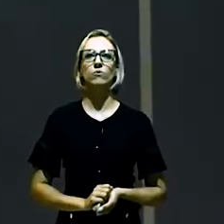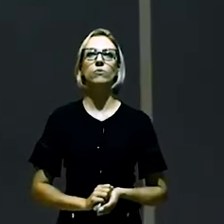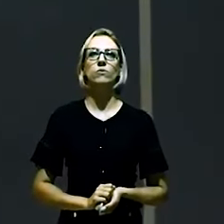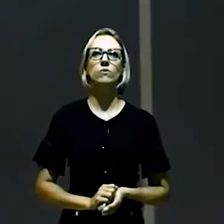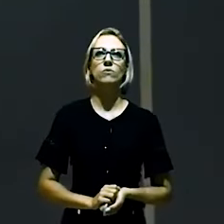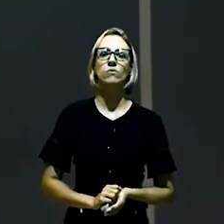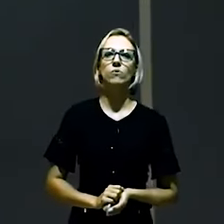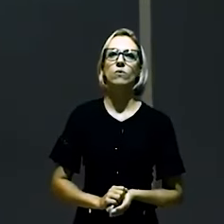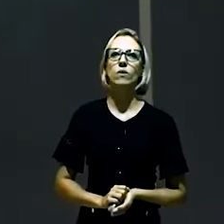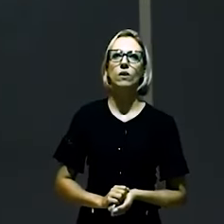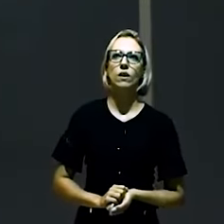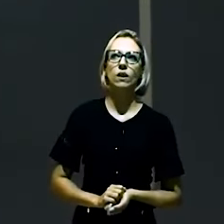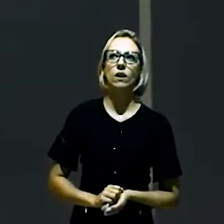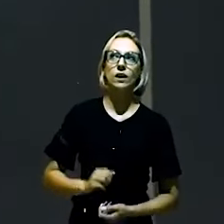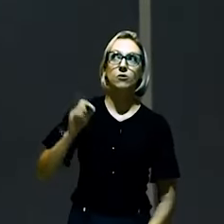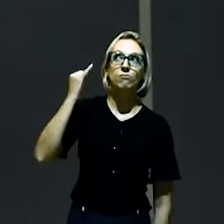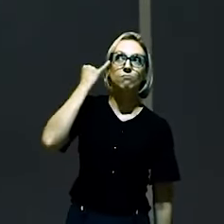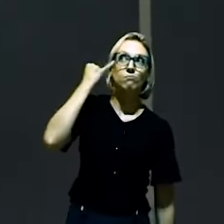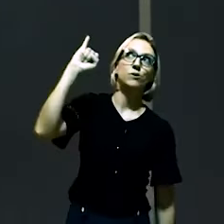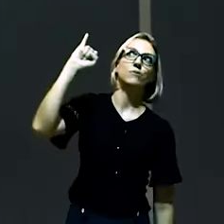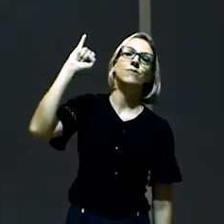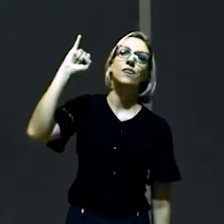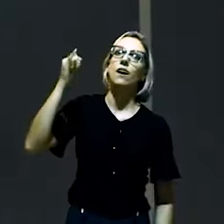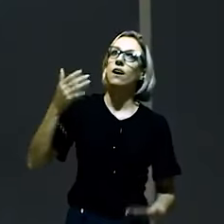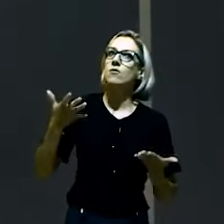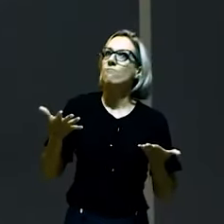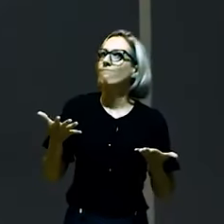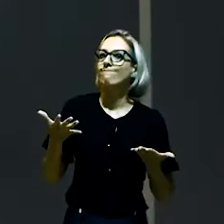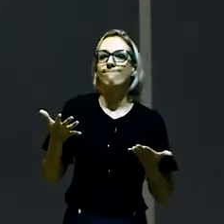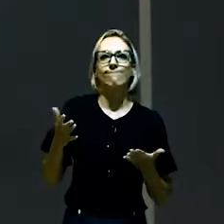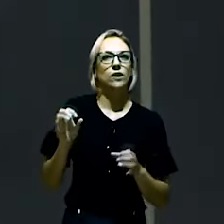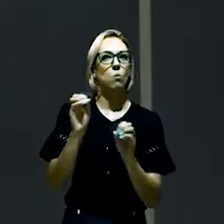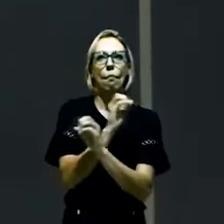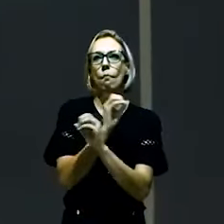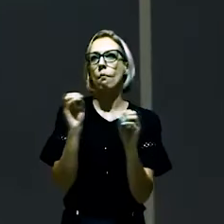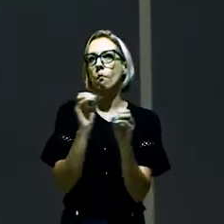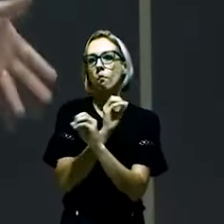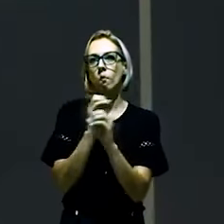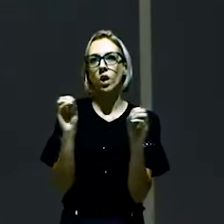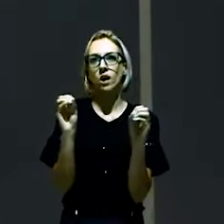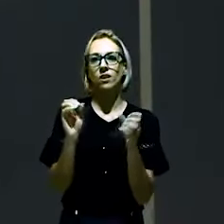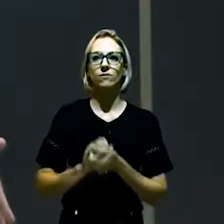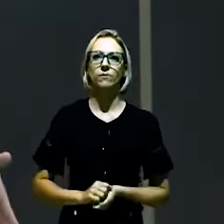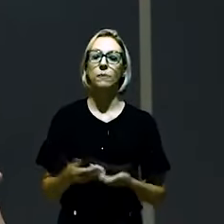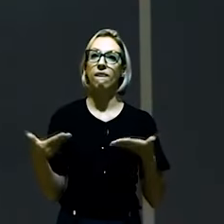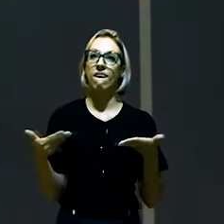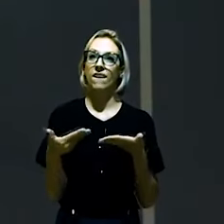Não acende mais uma luzinha na sua cabeça daquilo que você está fazendo. Hoje você diz: é só